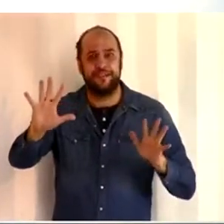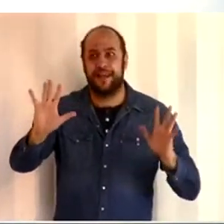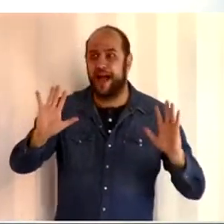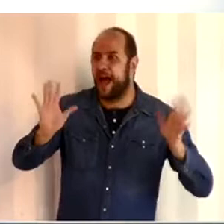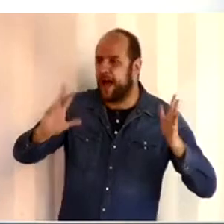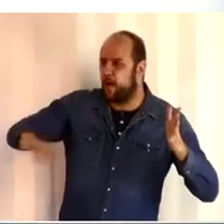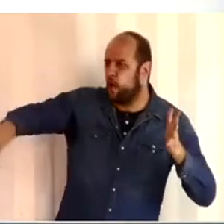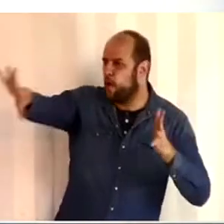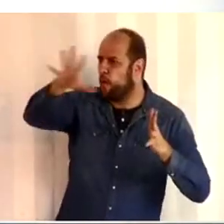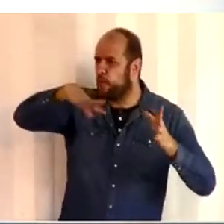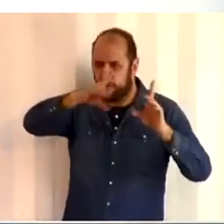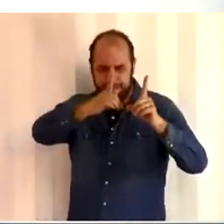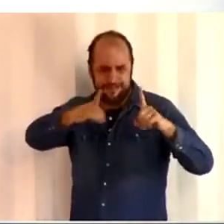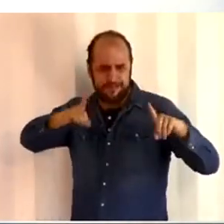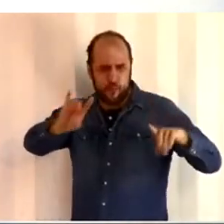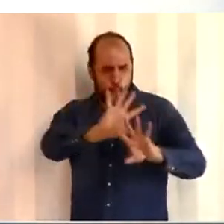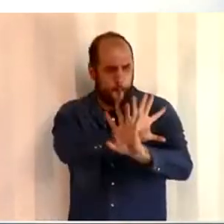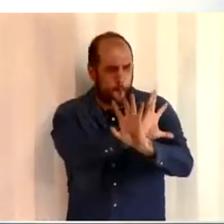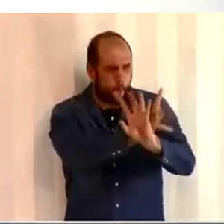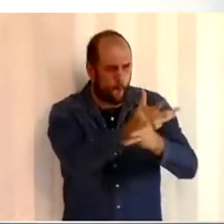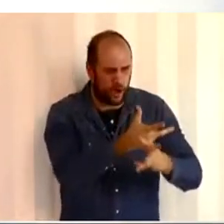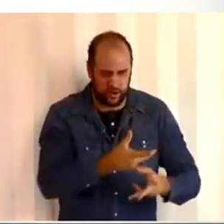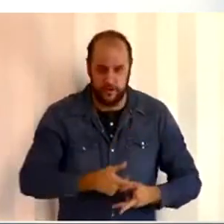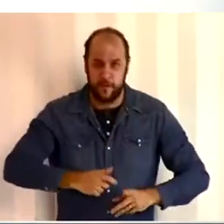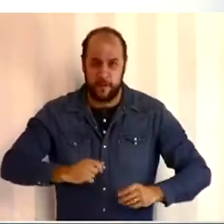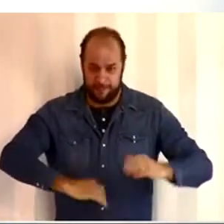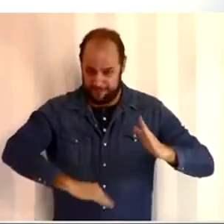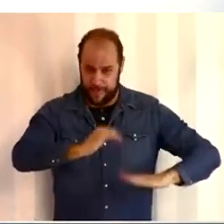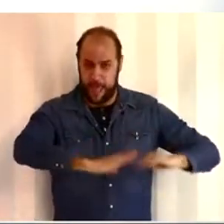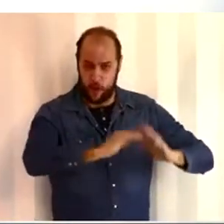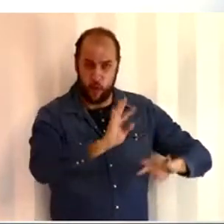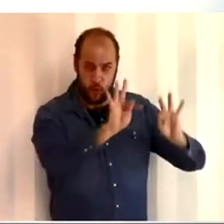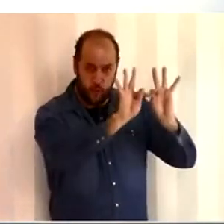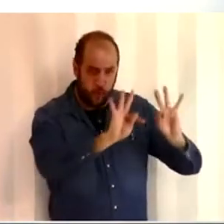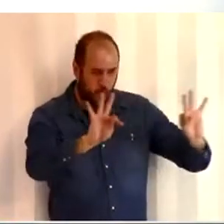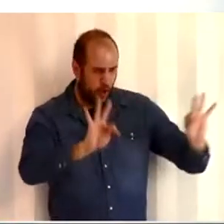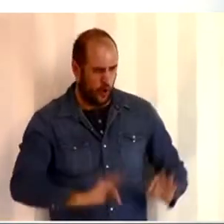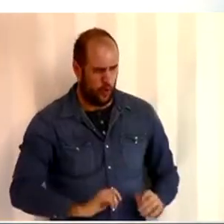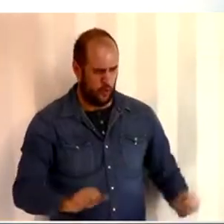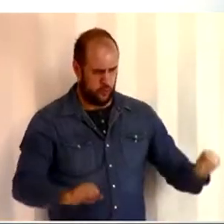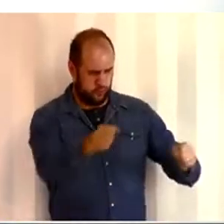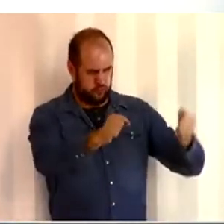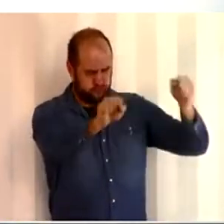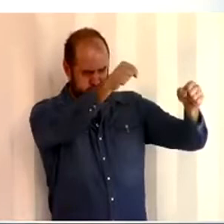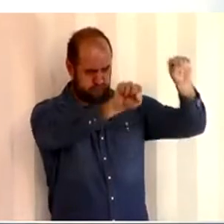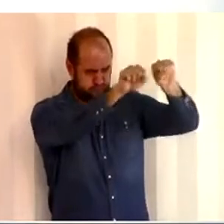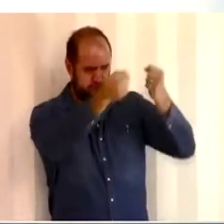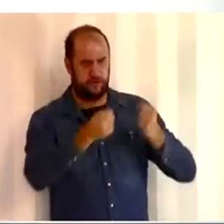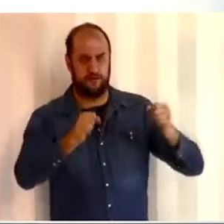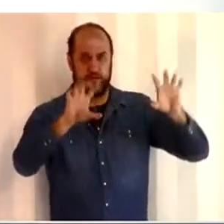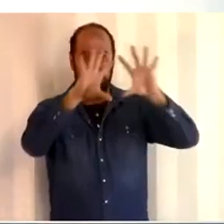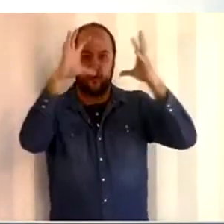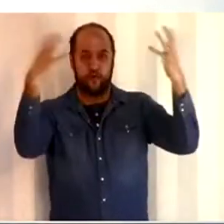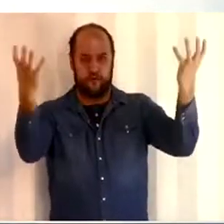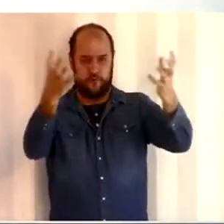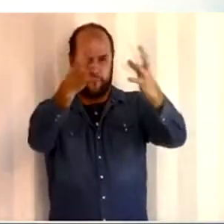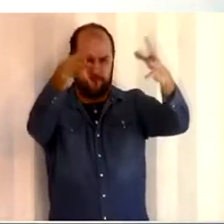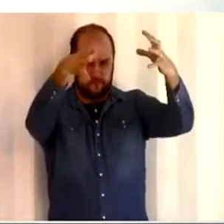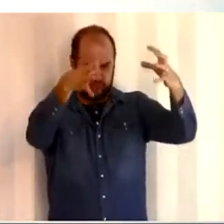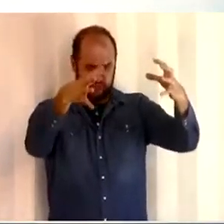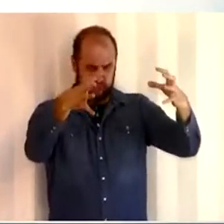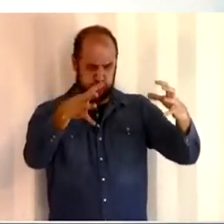agora estamos no deserto. Você tem que montar e desmontar a tenda para acolher a sua família. Aí a nuvem, ela se detém